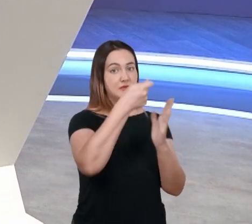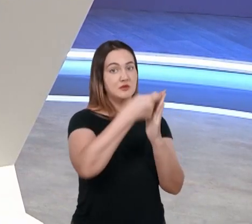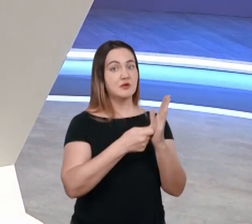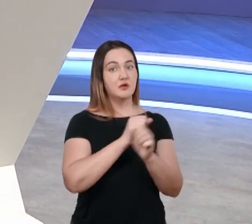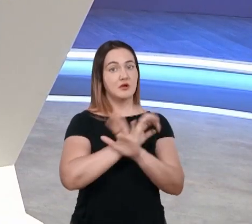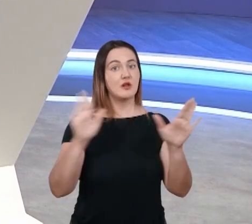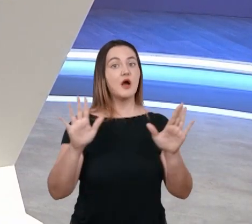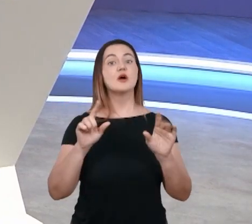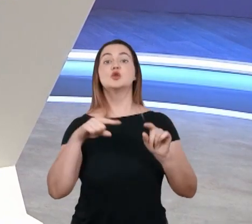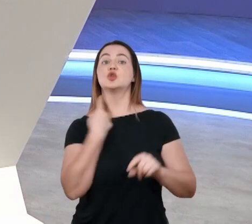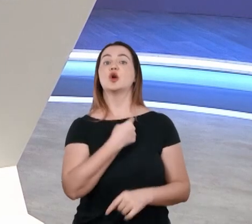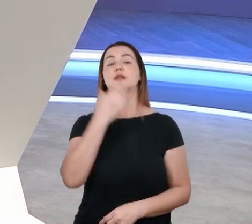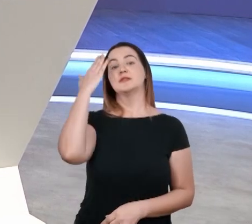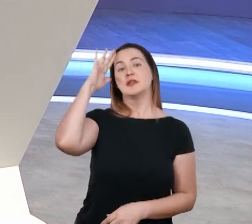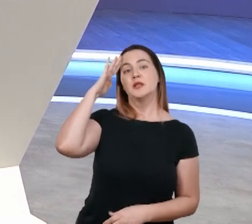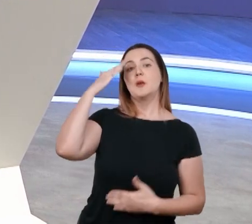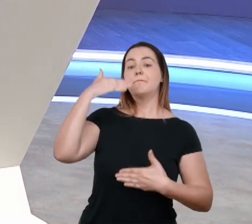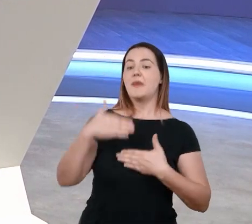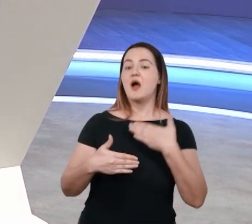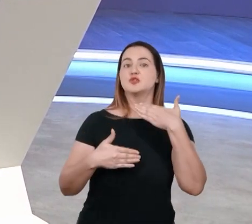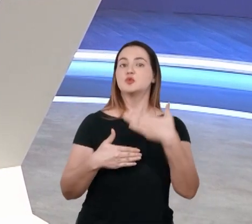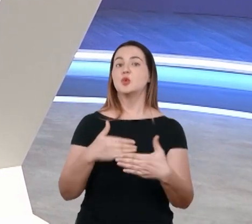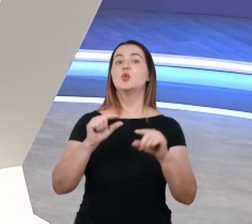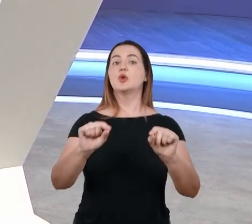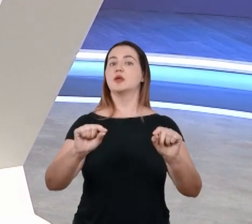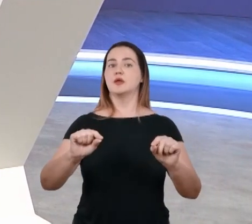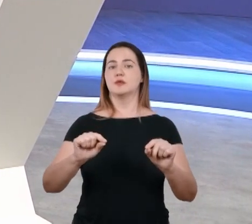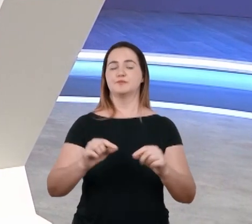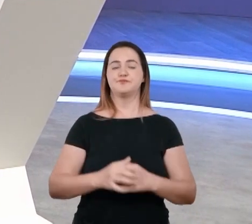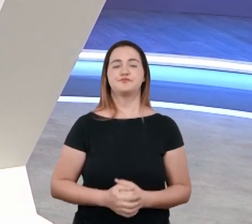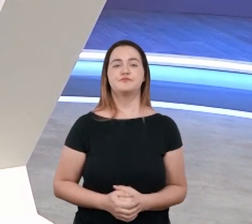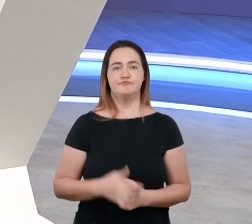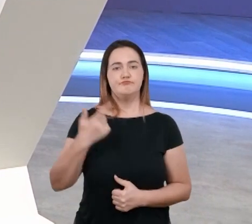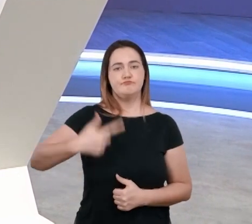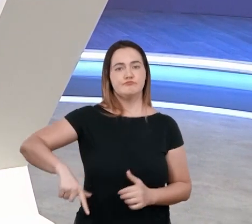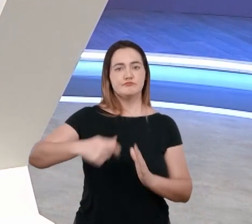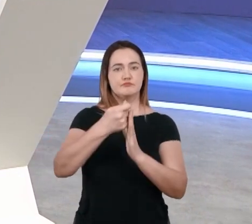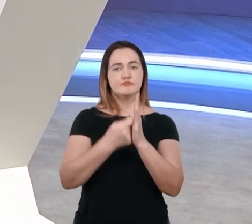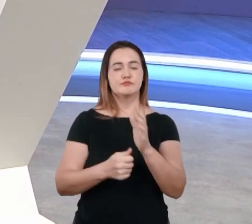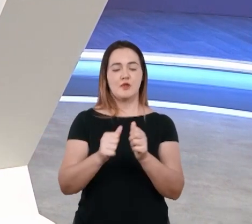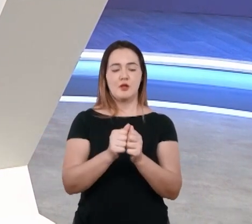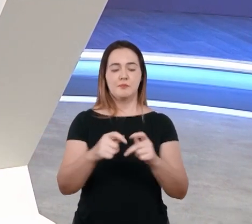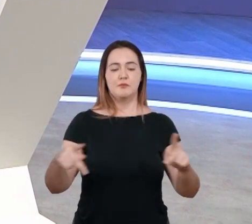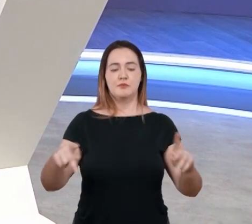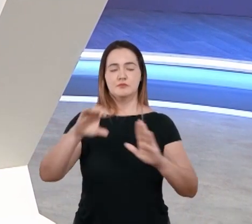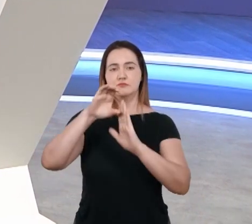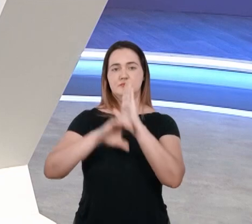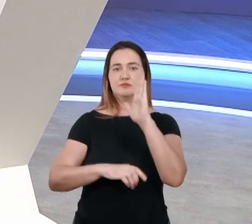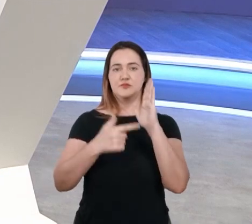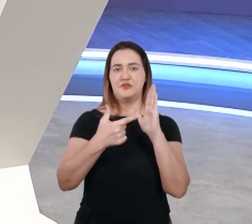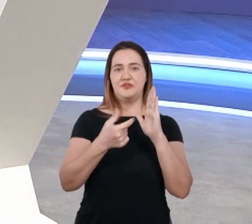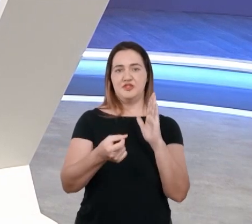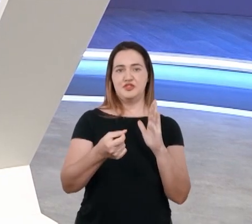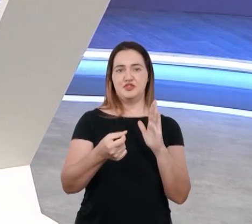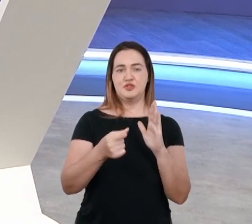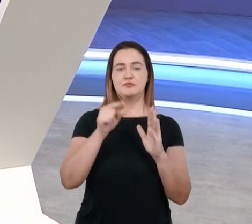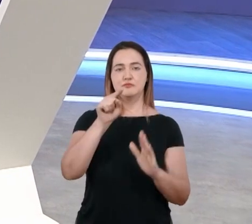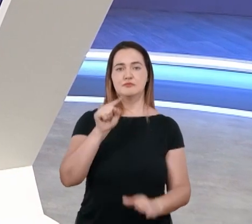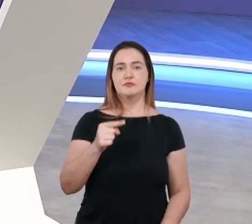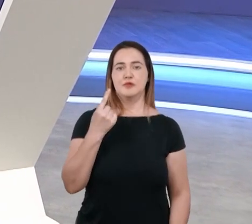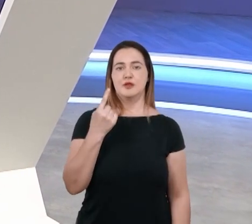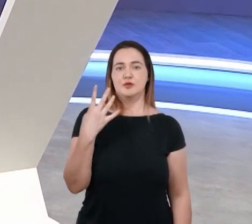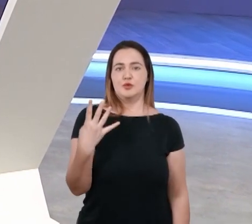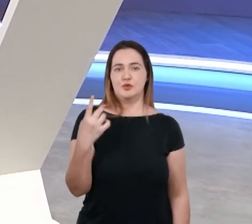Porque a Bíblia vai nos esclarecendo. E vamos entendendo passo a passo aquilo que ela tem para nos dizer. Vamos mais um verso. Apocalipse